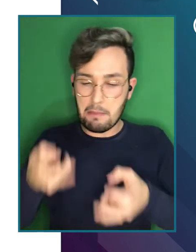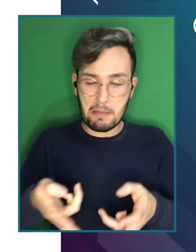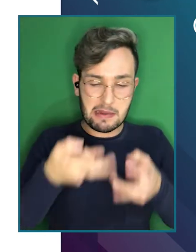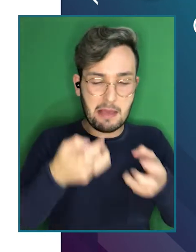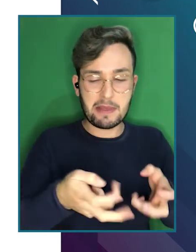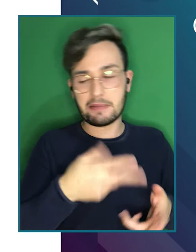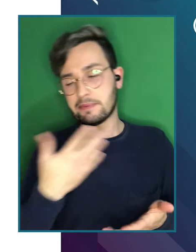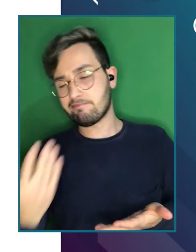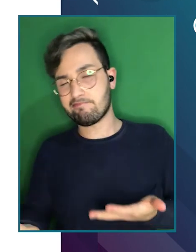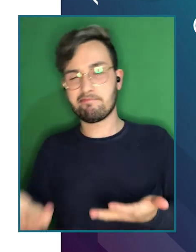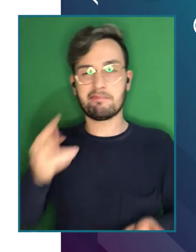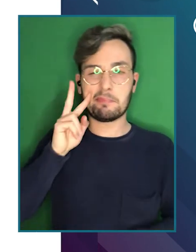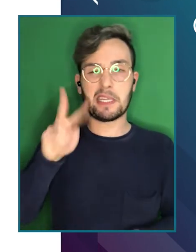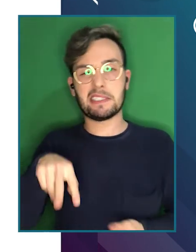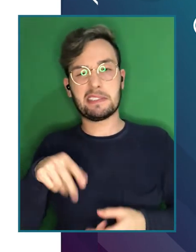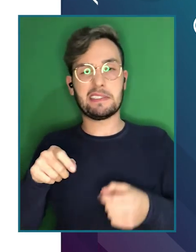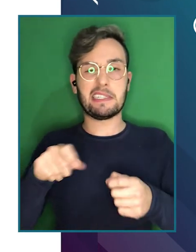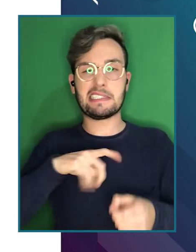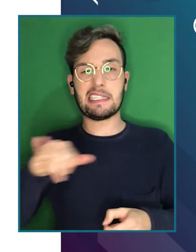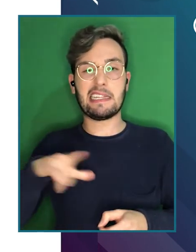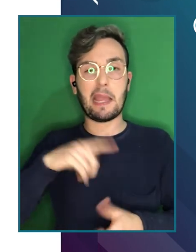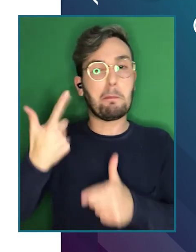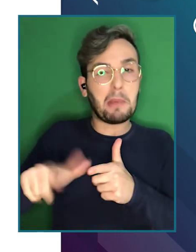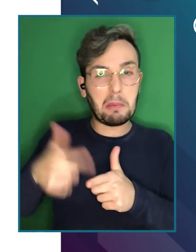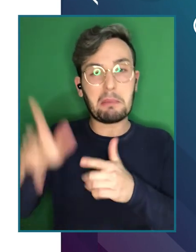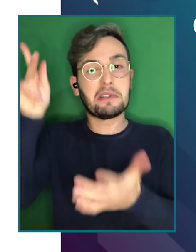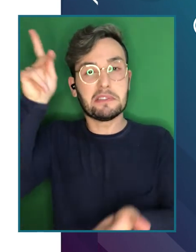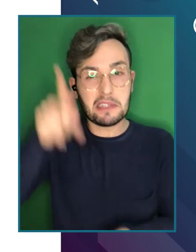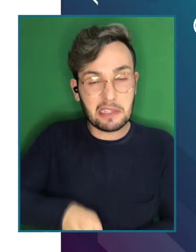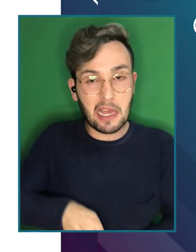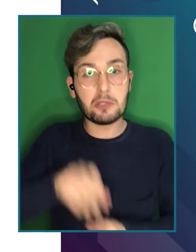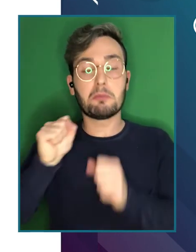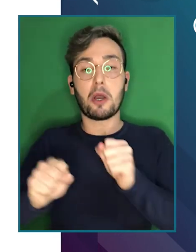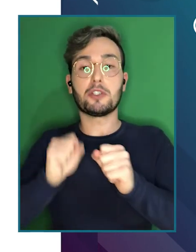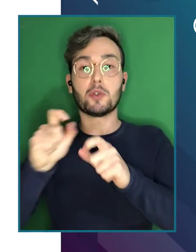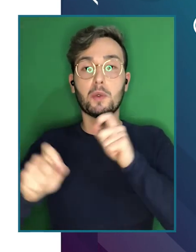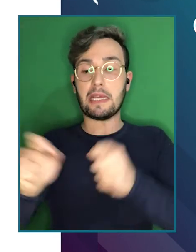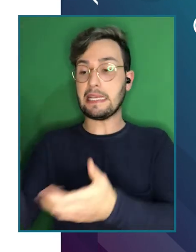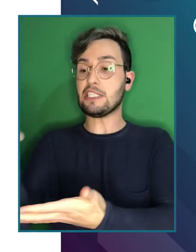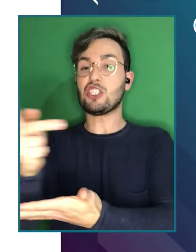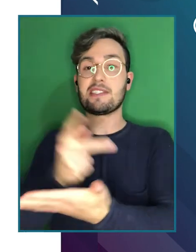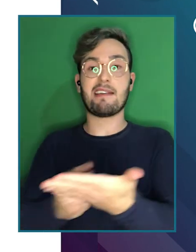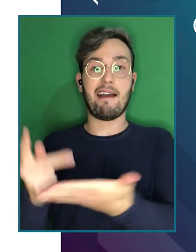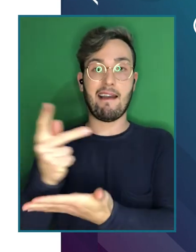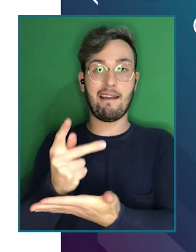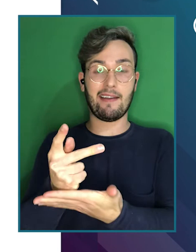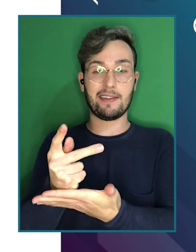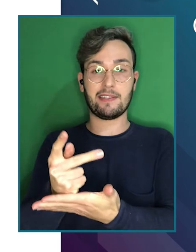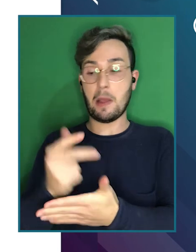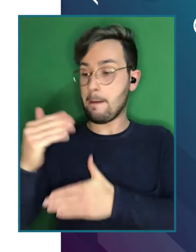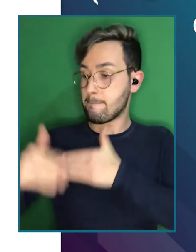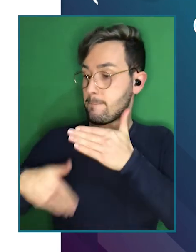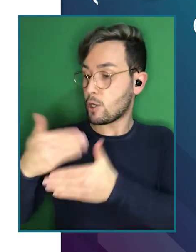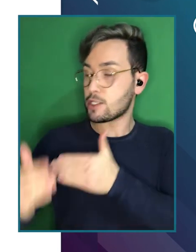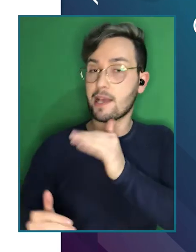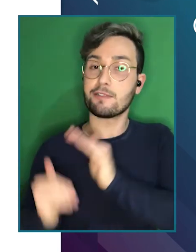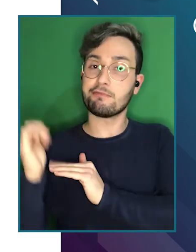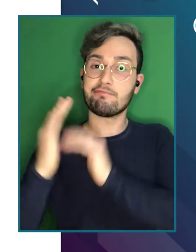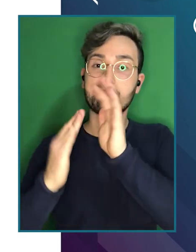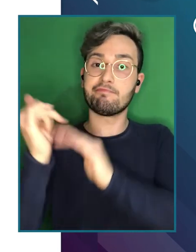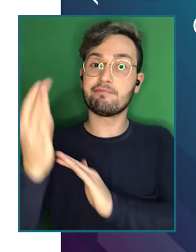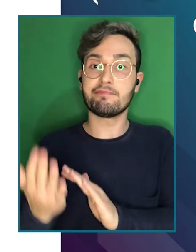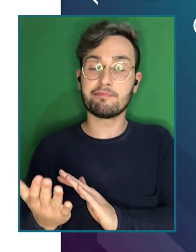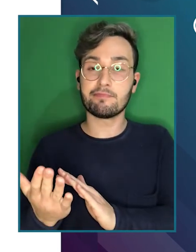falha. As causas potenciais de uma falha do dispositivo podem incluir o design do produto, seus processos